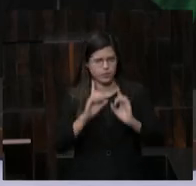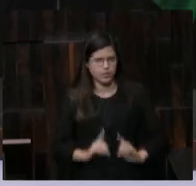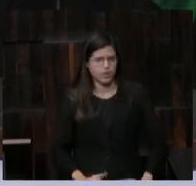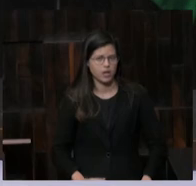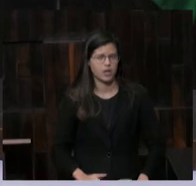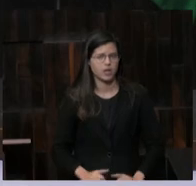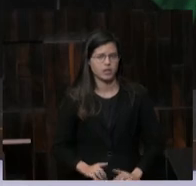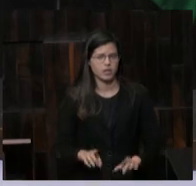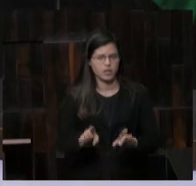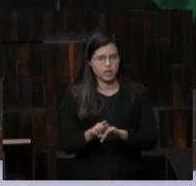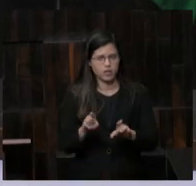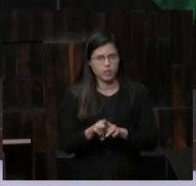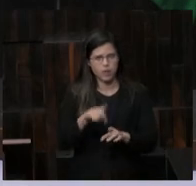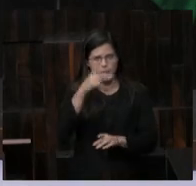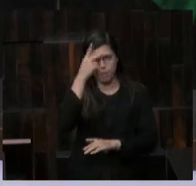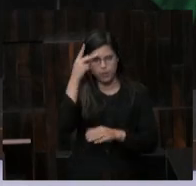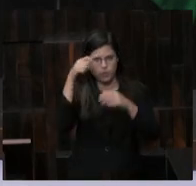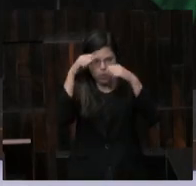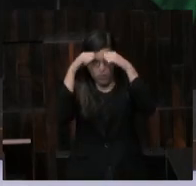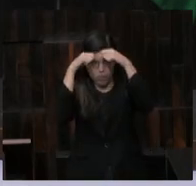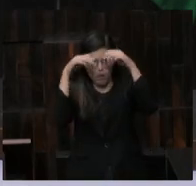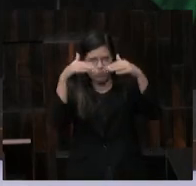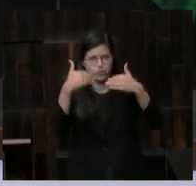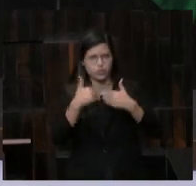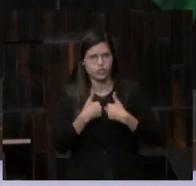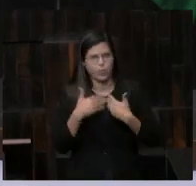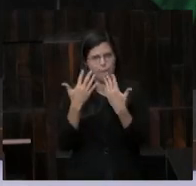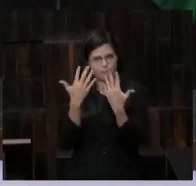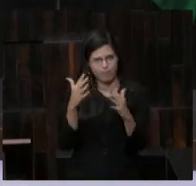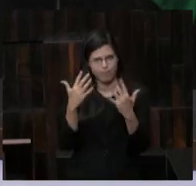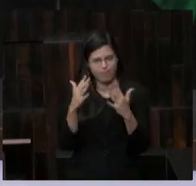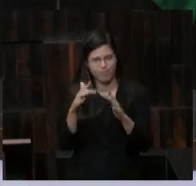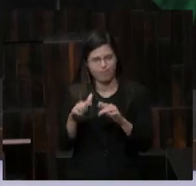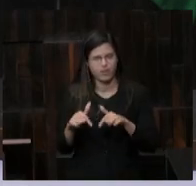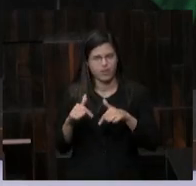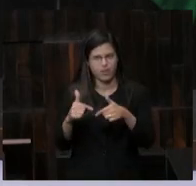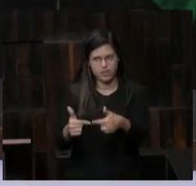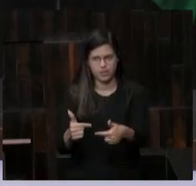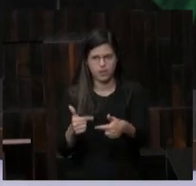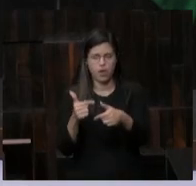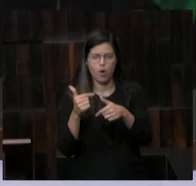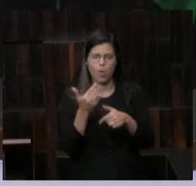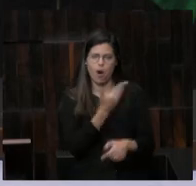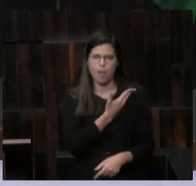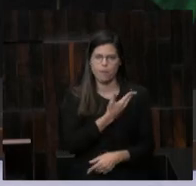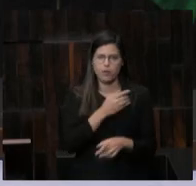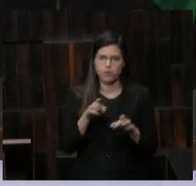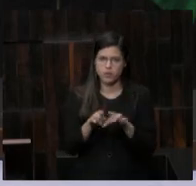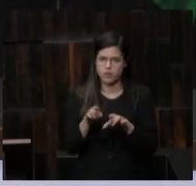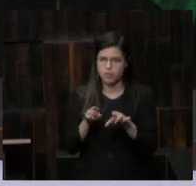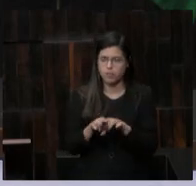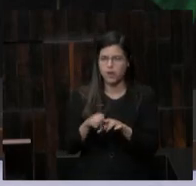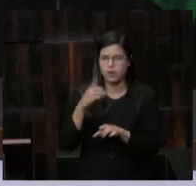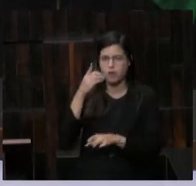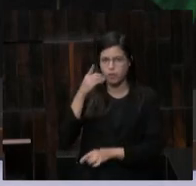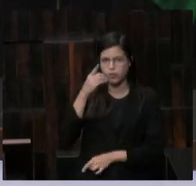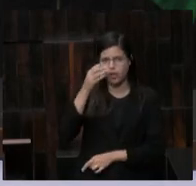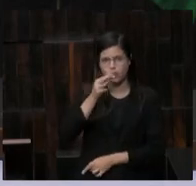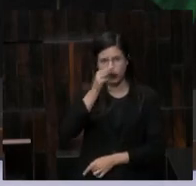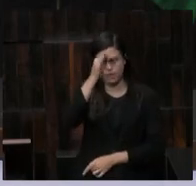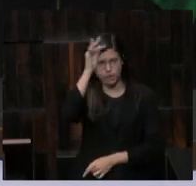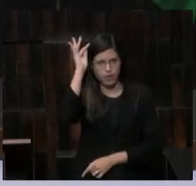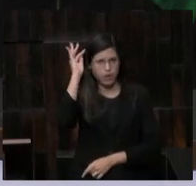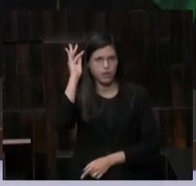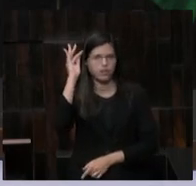pela pessoa com autismo. Então, parabéns pela atuação. Ao querido amigo Fred Pacheco, que também faz parte, né, da